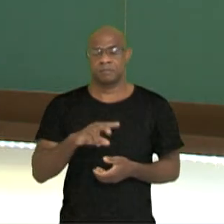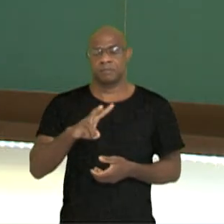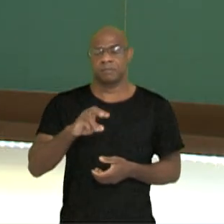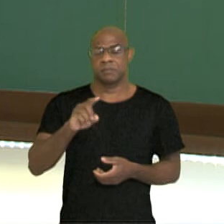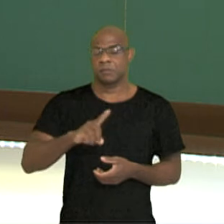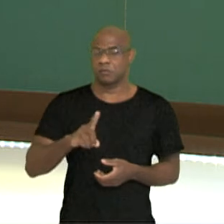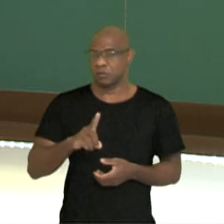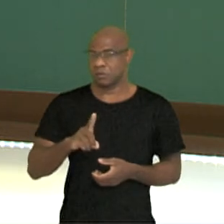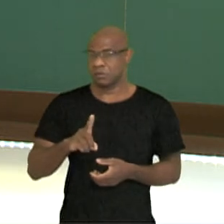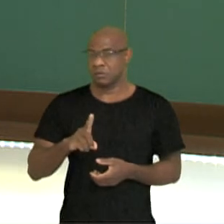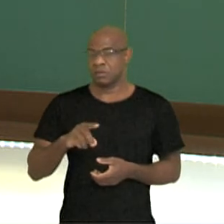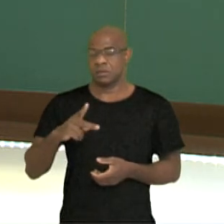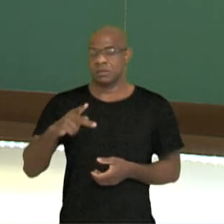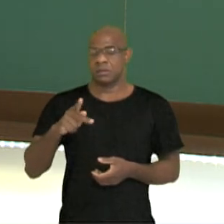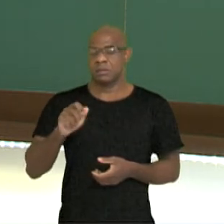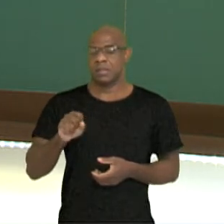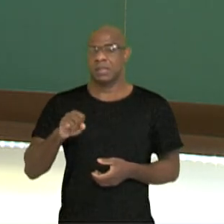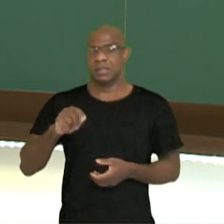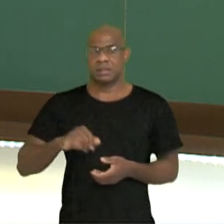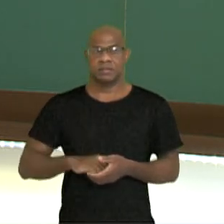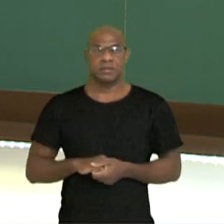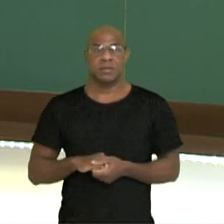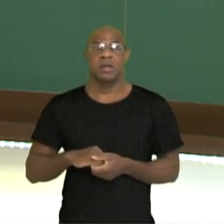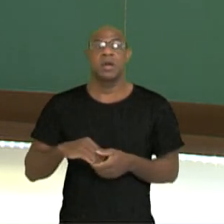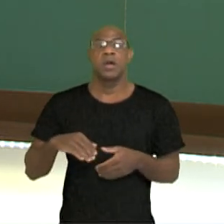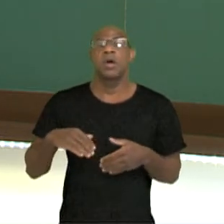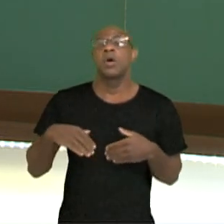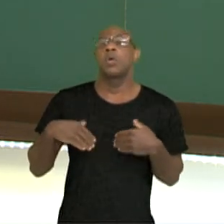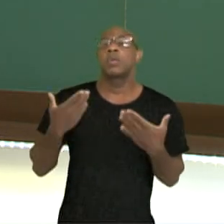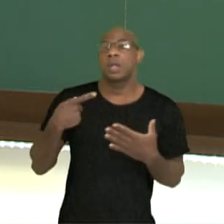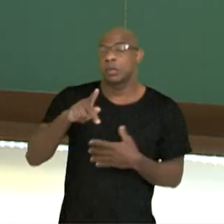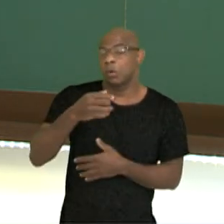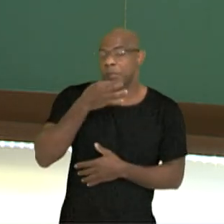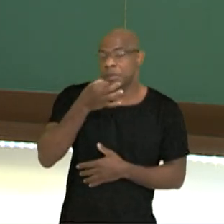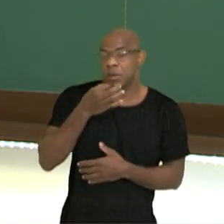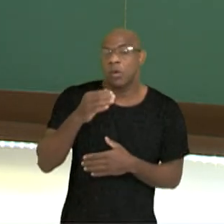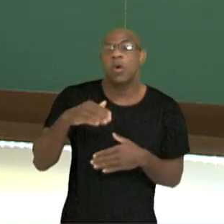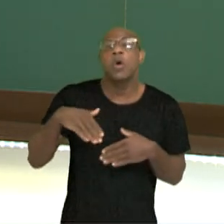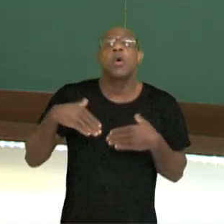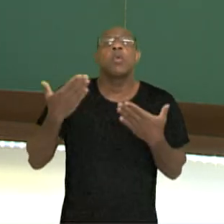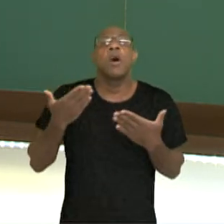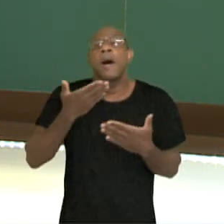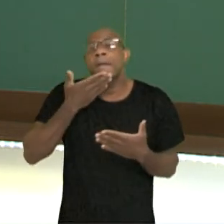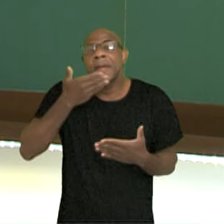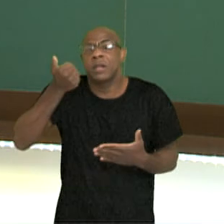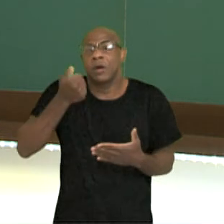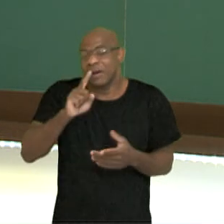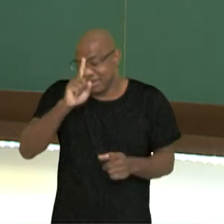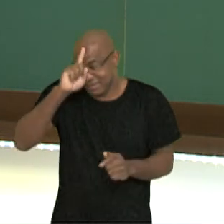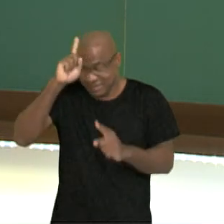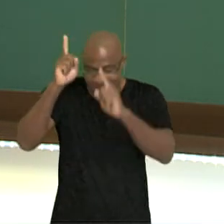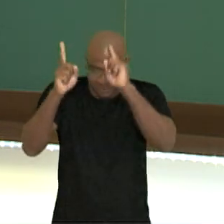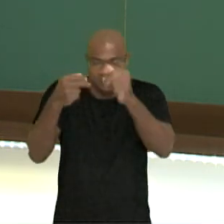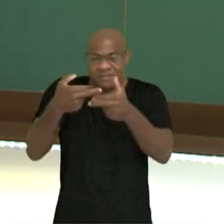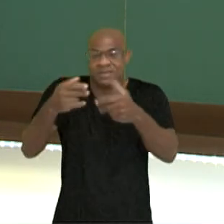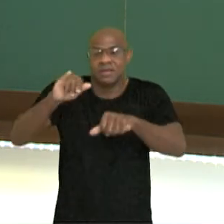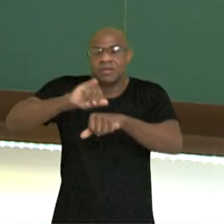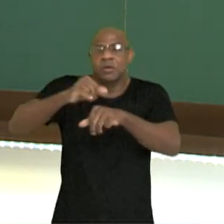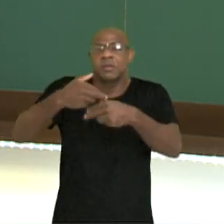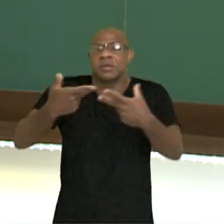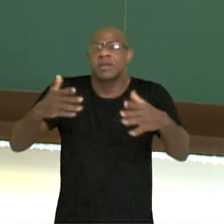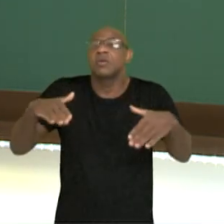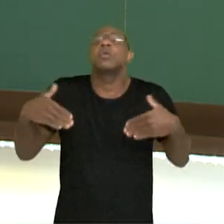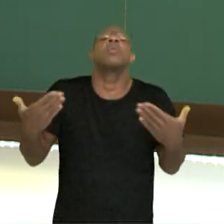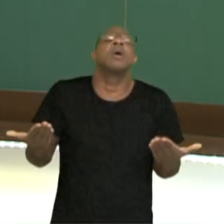aqui, pessoal, olha só. Na sua opinião, qual é a melhor invenção? Escreva algumas linhas explicando a sua escolha, tá